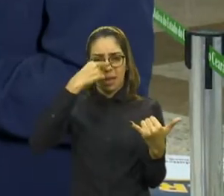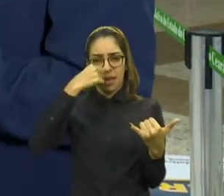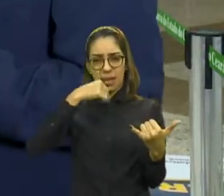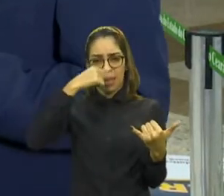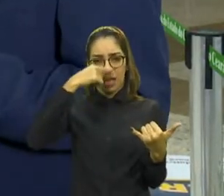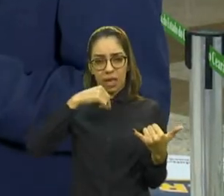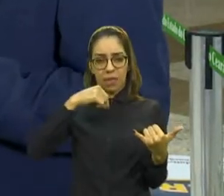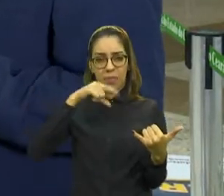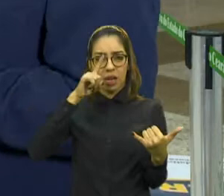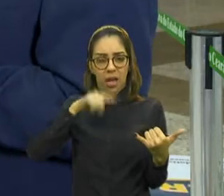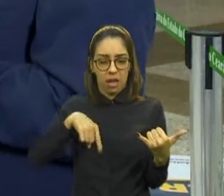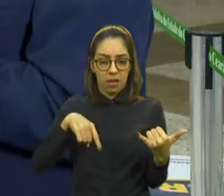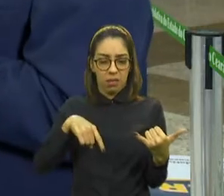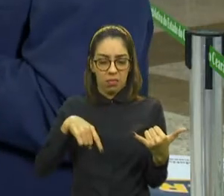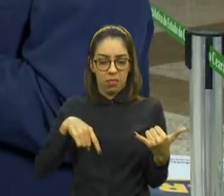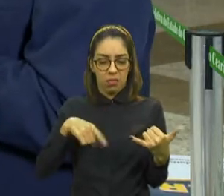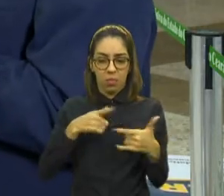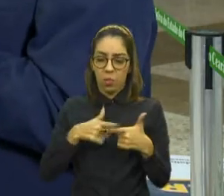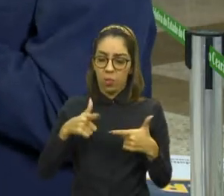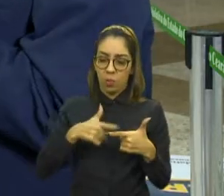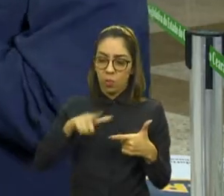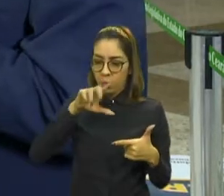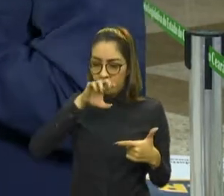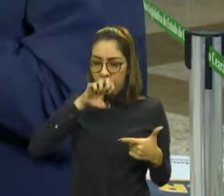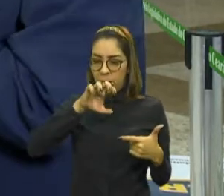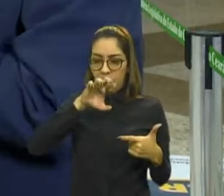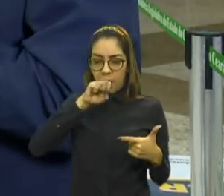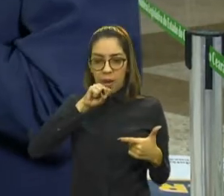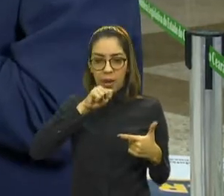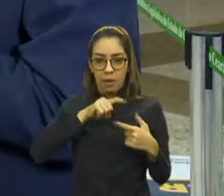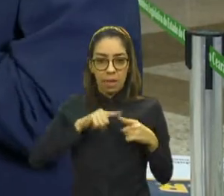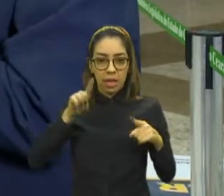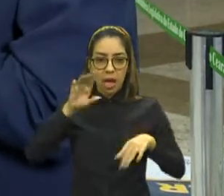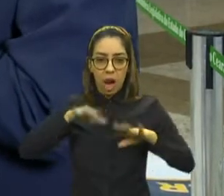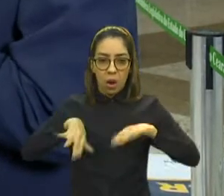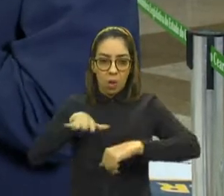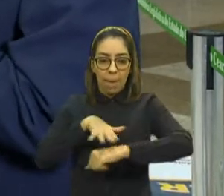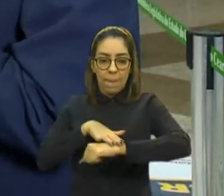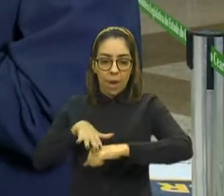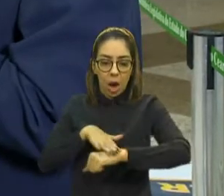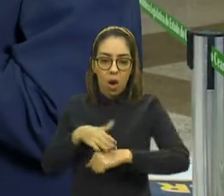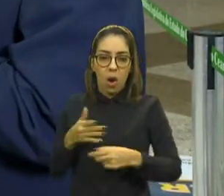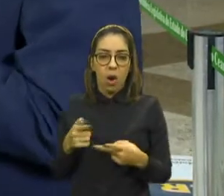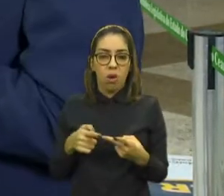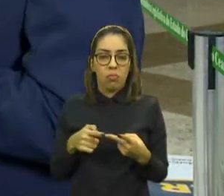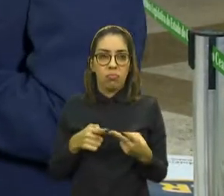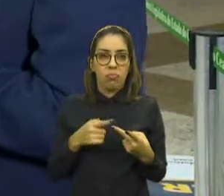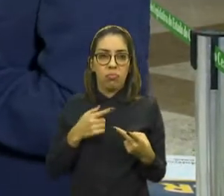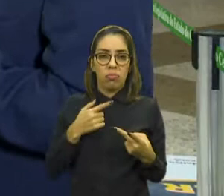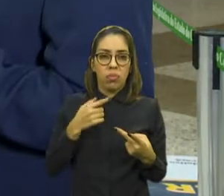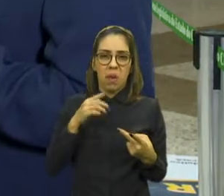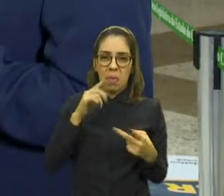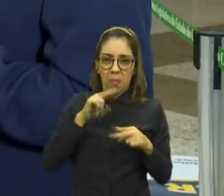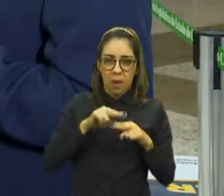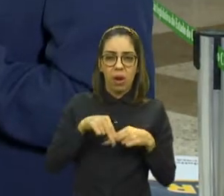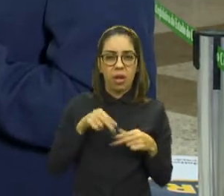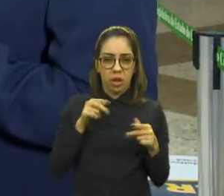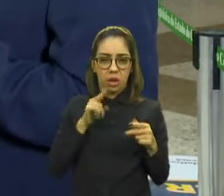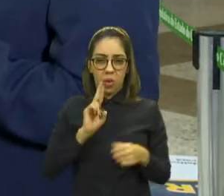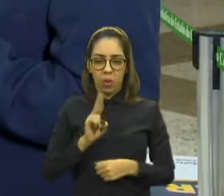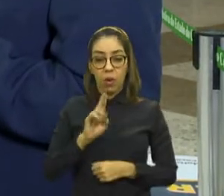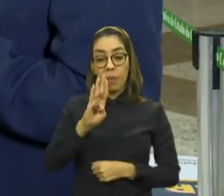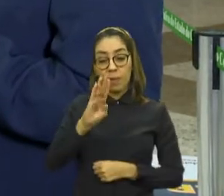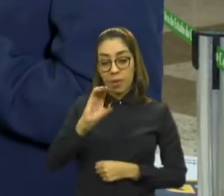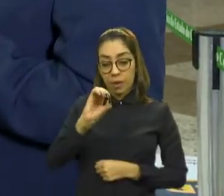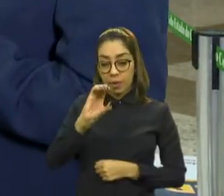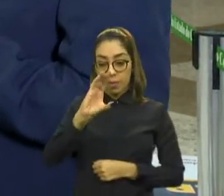respiratória, problema respiratório. Mas também há casos em que aparecem umas manchinhas assim na boca, por isso que se chama boca vírus, é isso? Exato. Tem